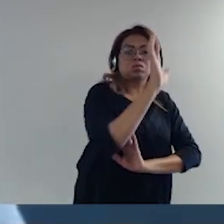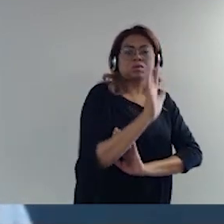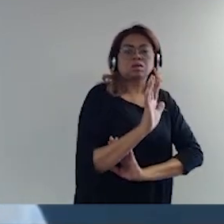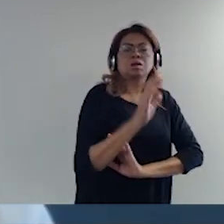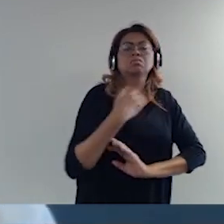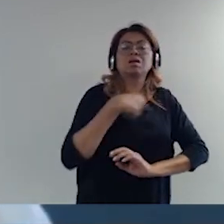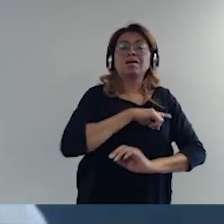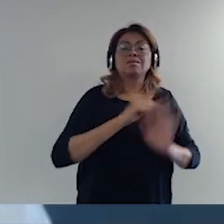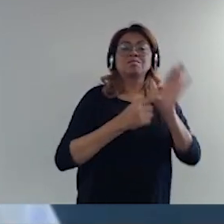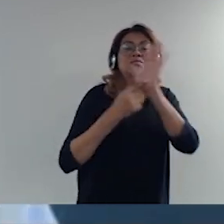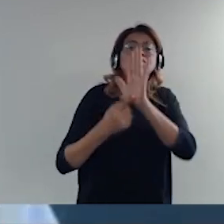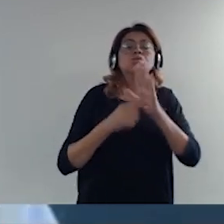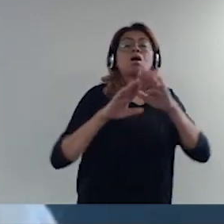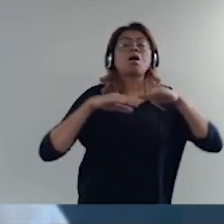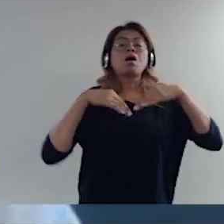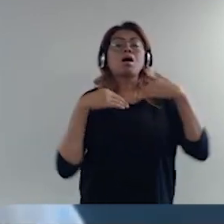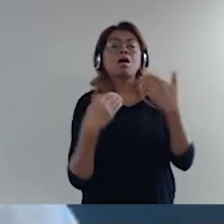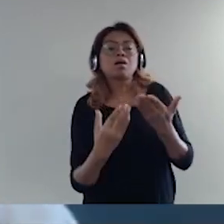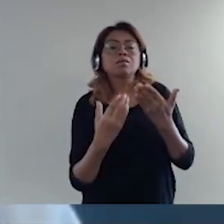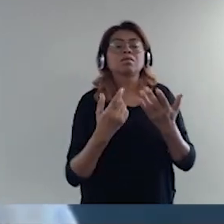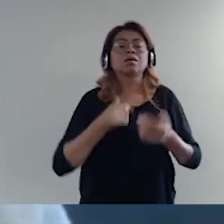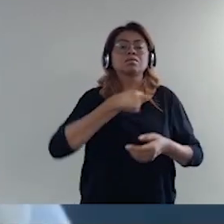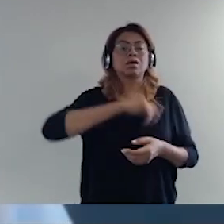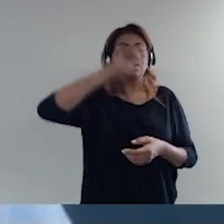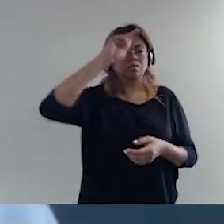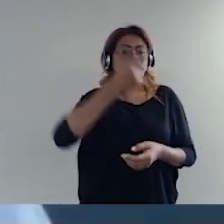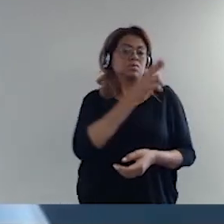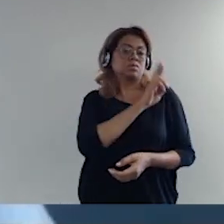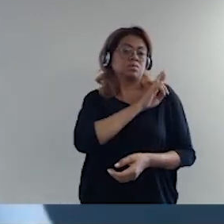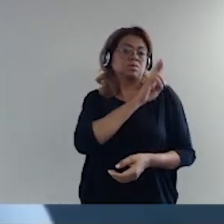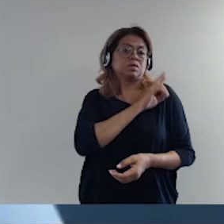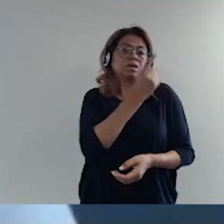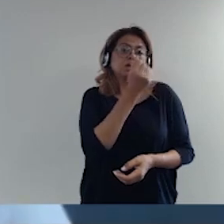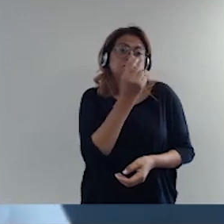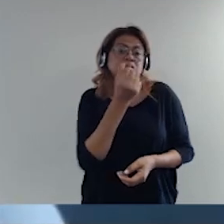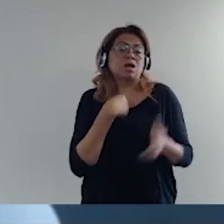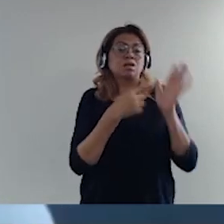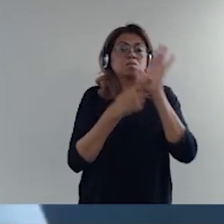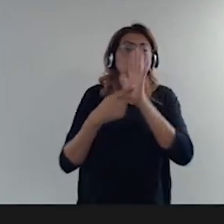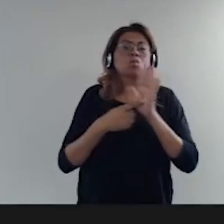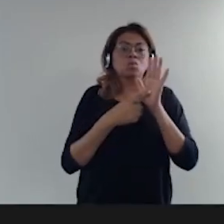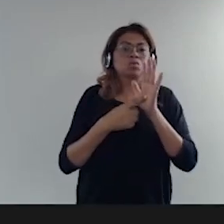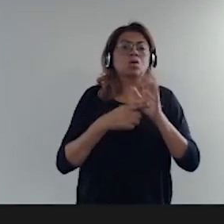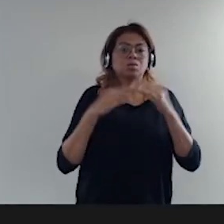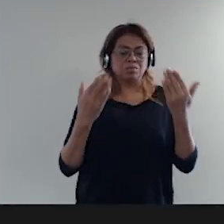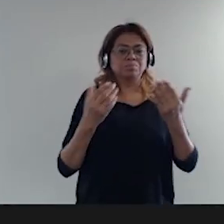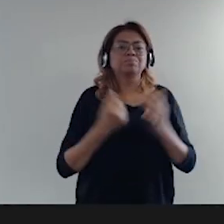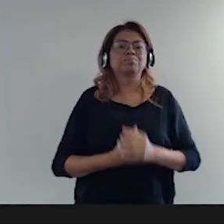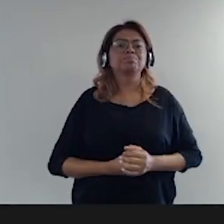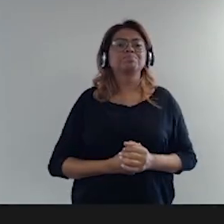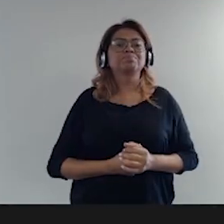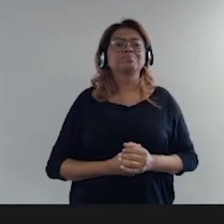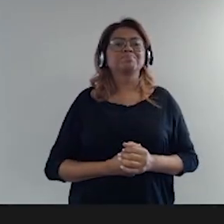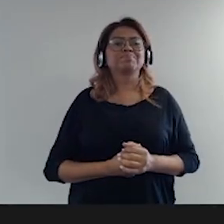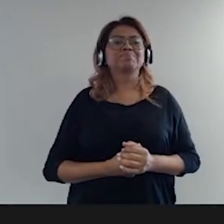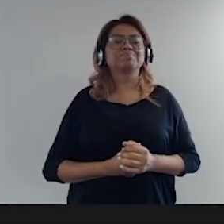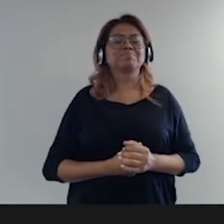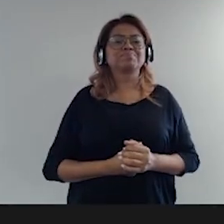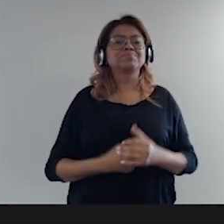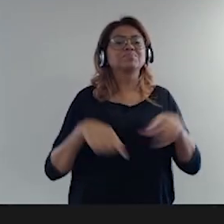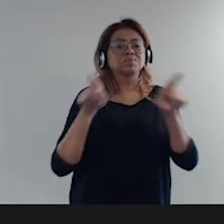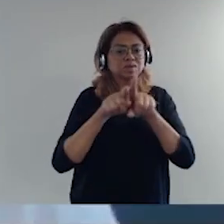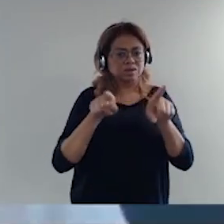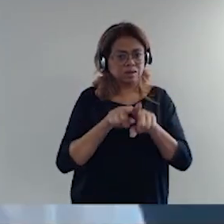de autonomia financeira dos estados e municípios. Porque a União... 4 minutos. E em